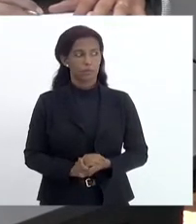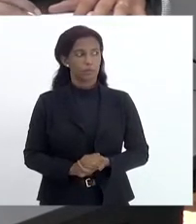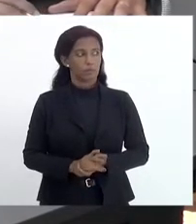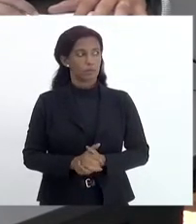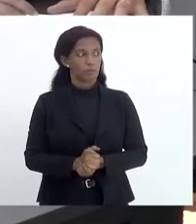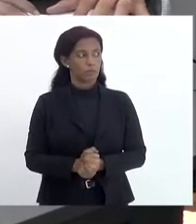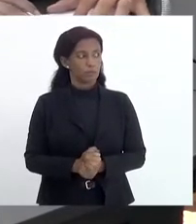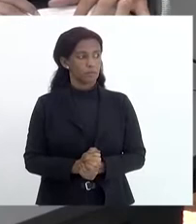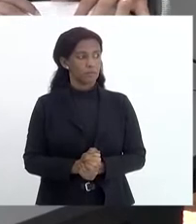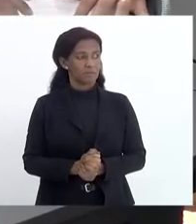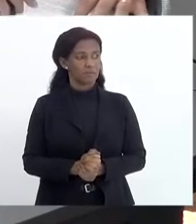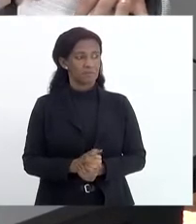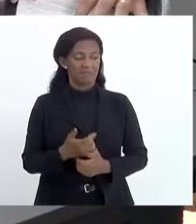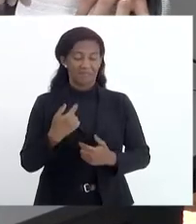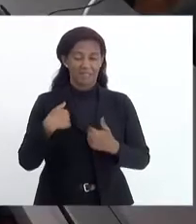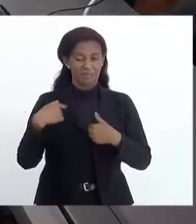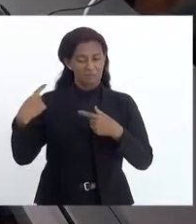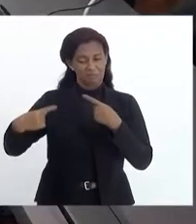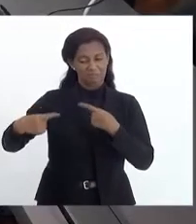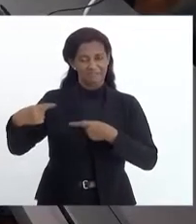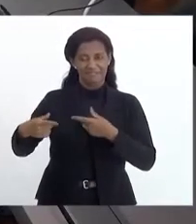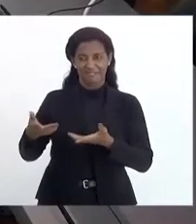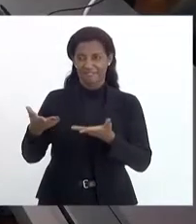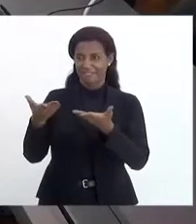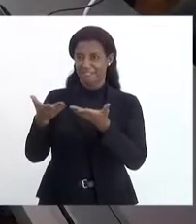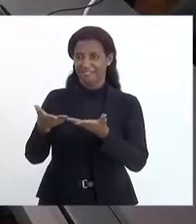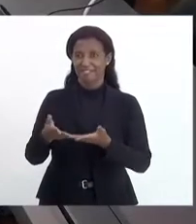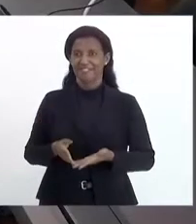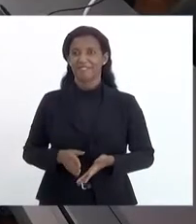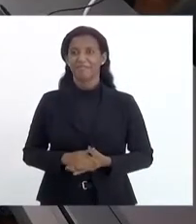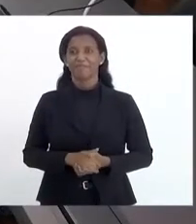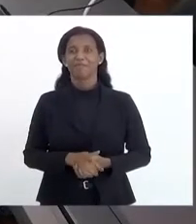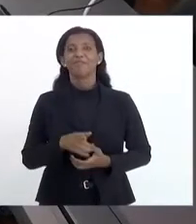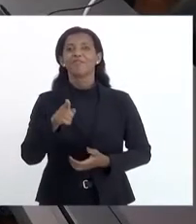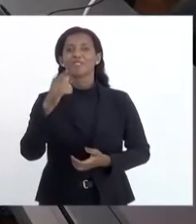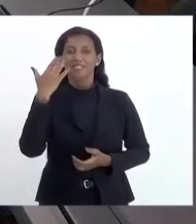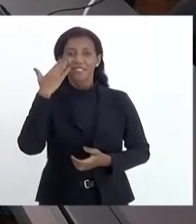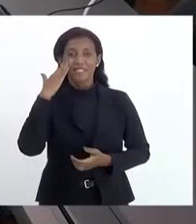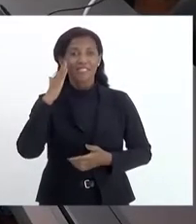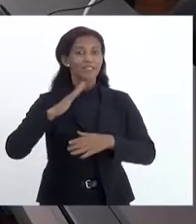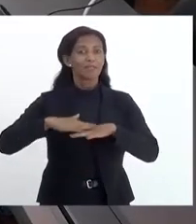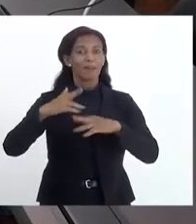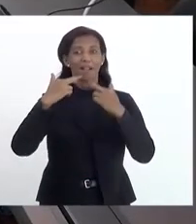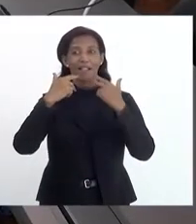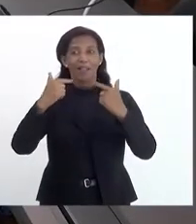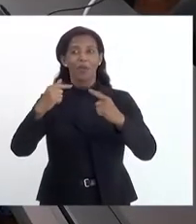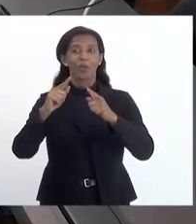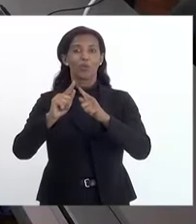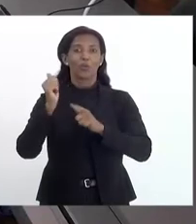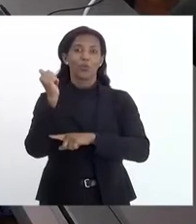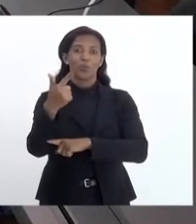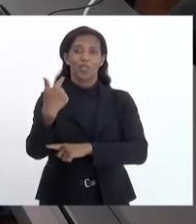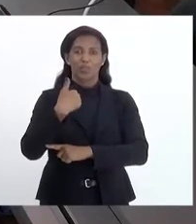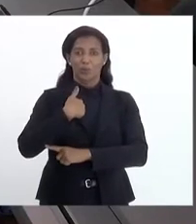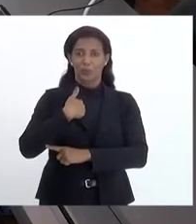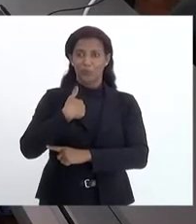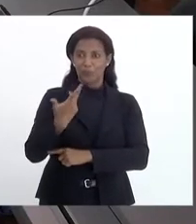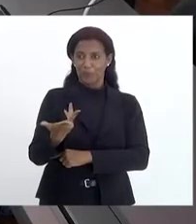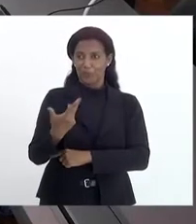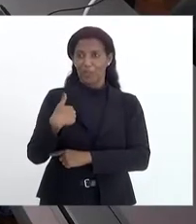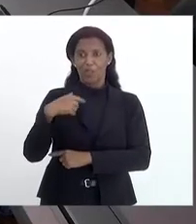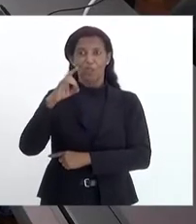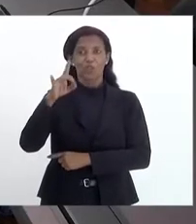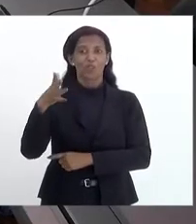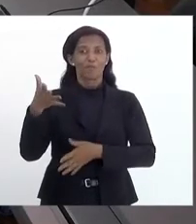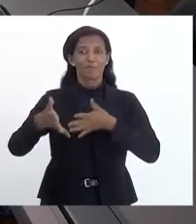Eu não vou brigar com Vossa Excelência, porque Vossa Excelência entende mais de linguagem de Libra do que eu. Eu só consigo